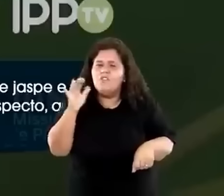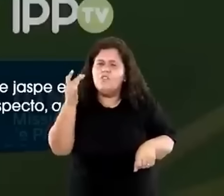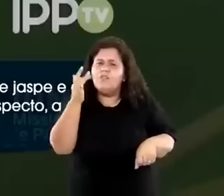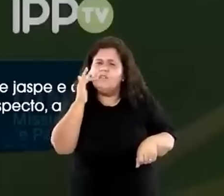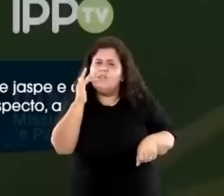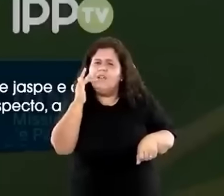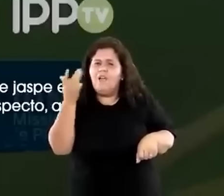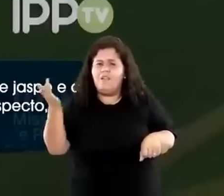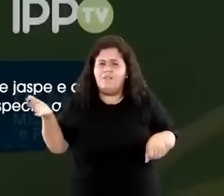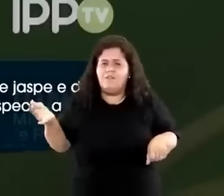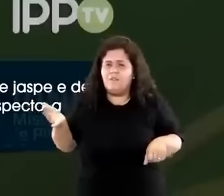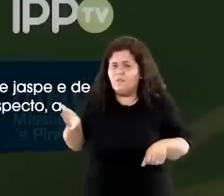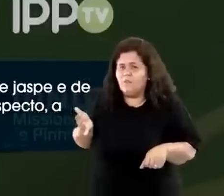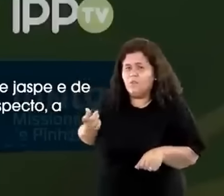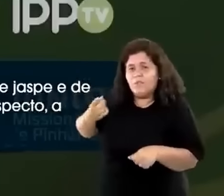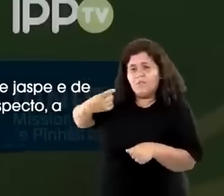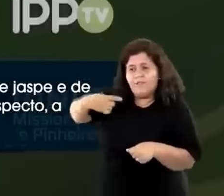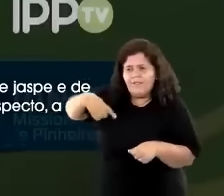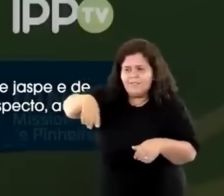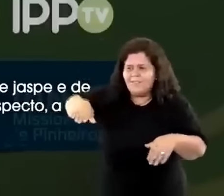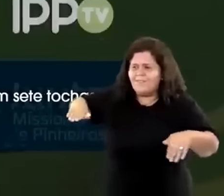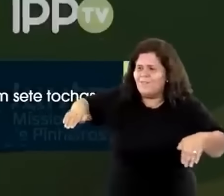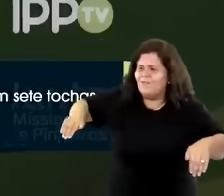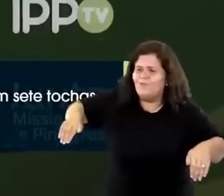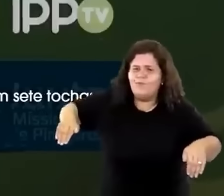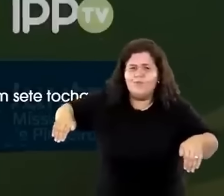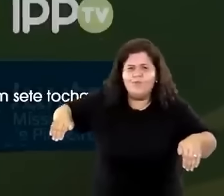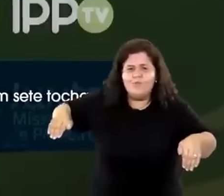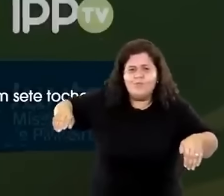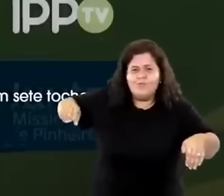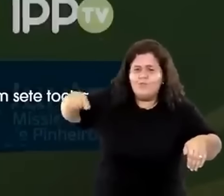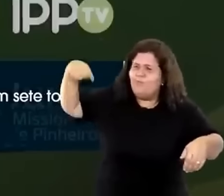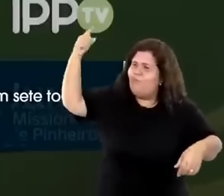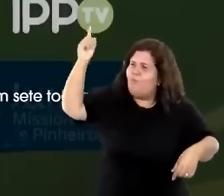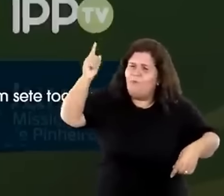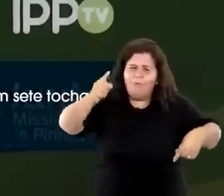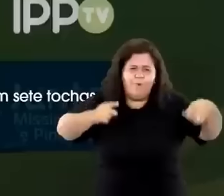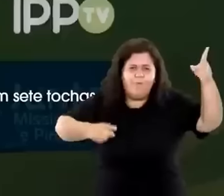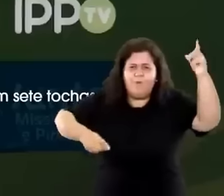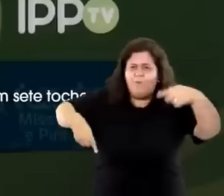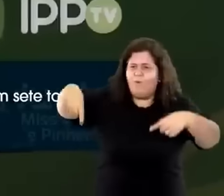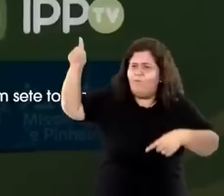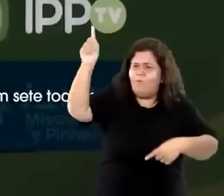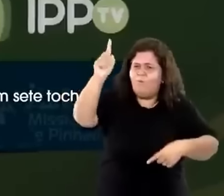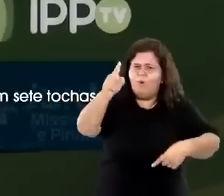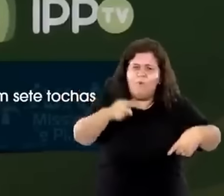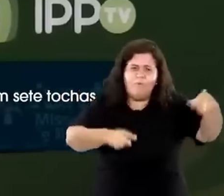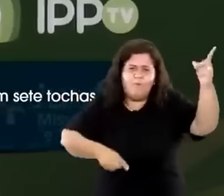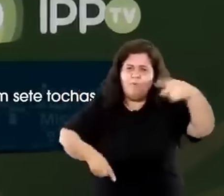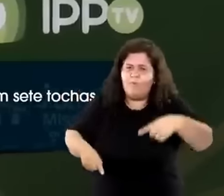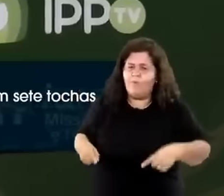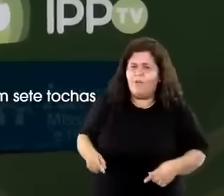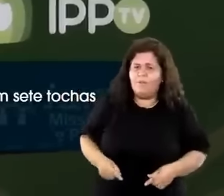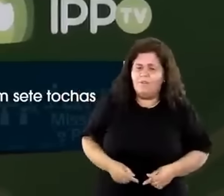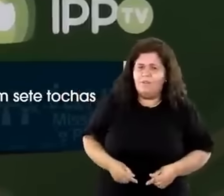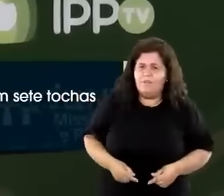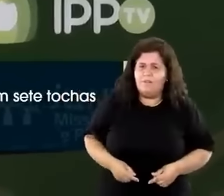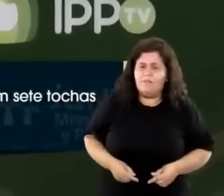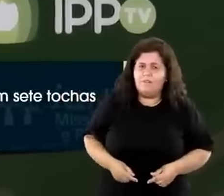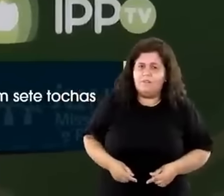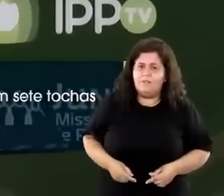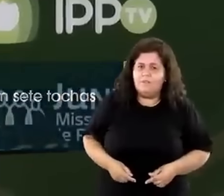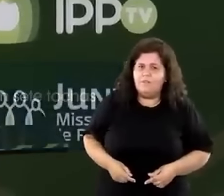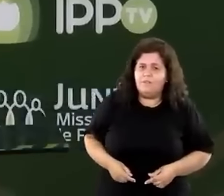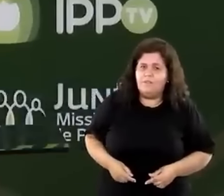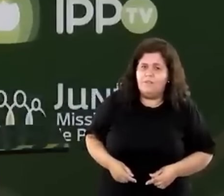no Versículo C que vai sair do Trono relâmpagos vozes e trovões e aqui é uma inversão da natureza inversão